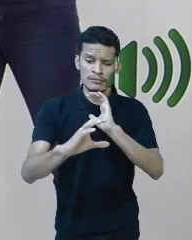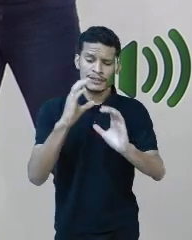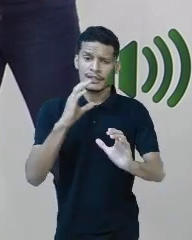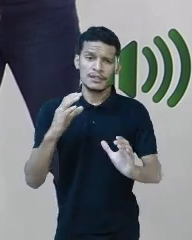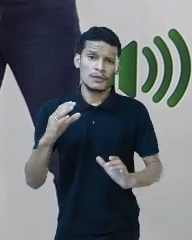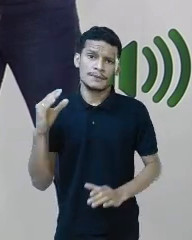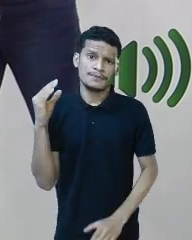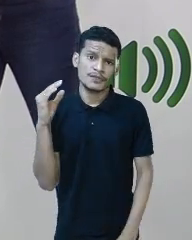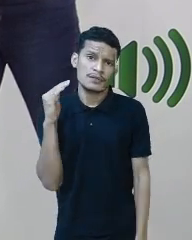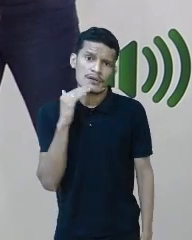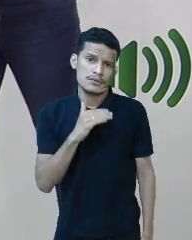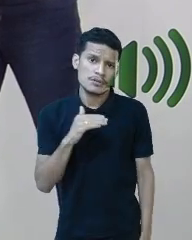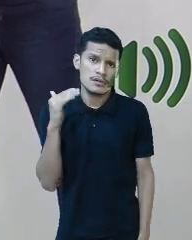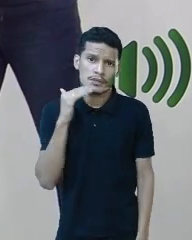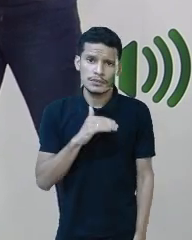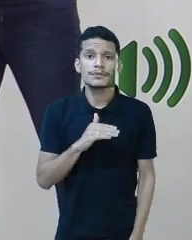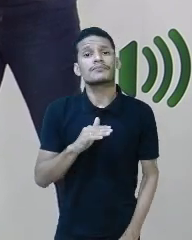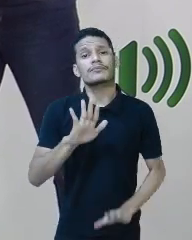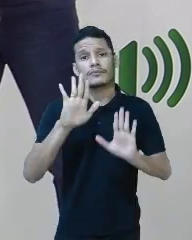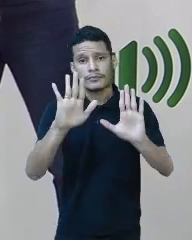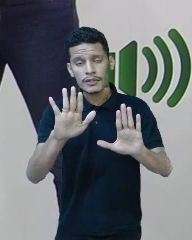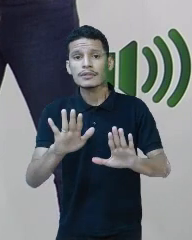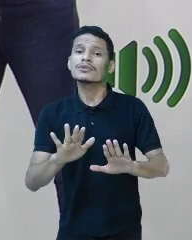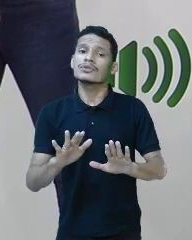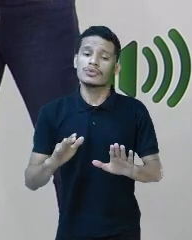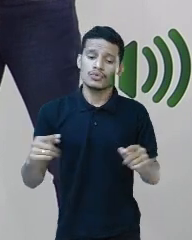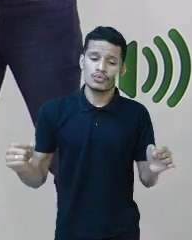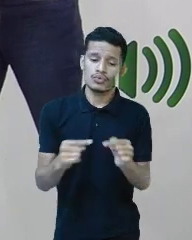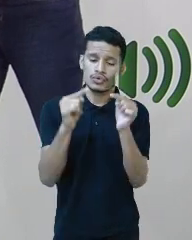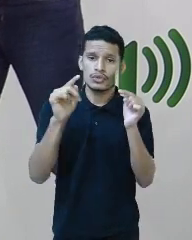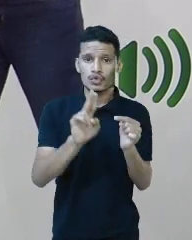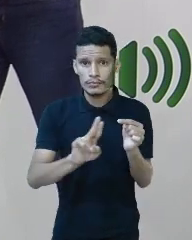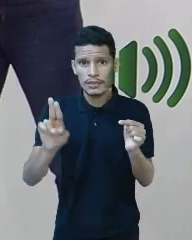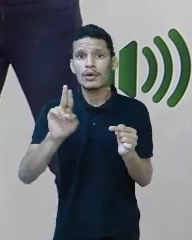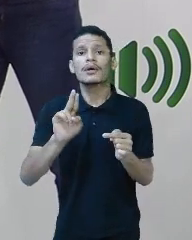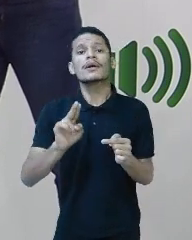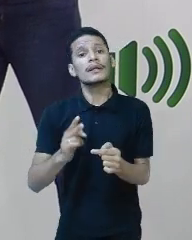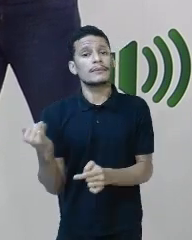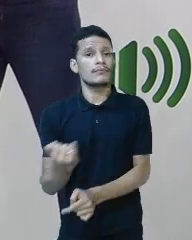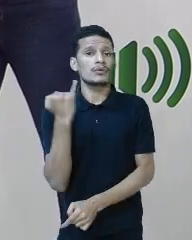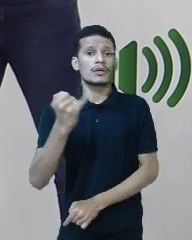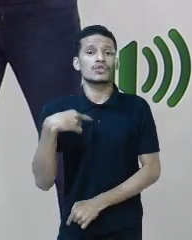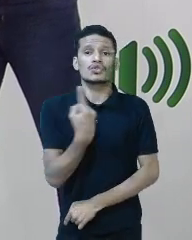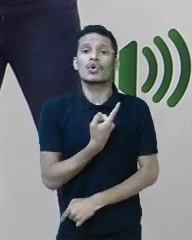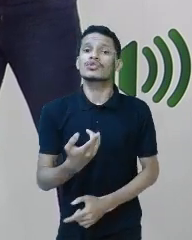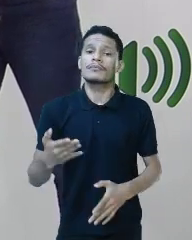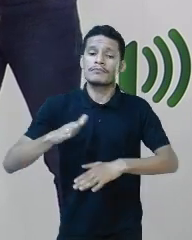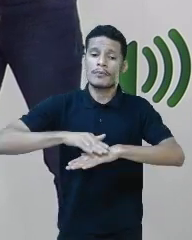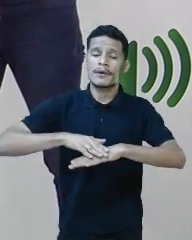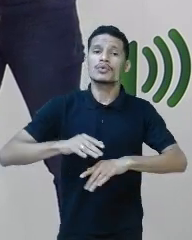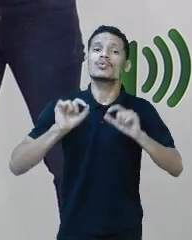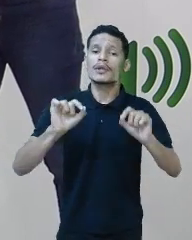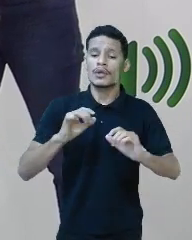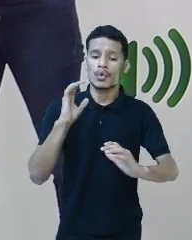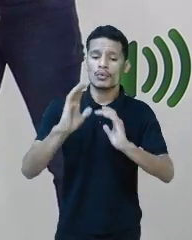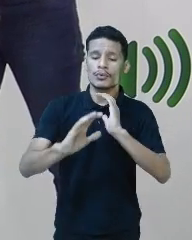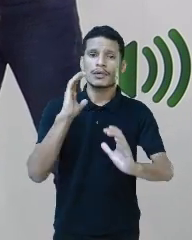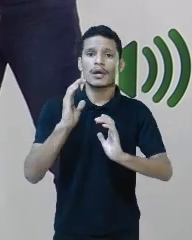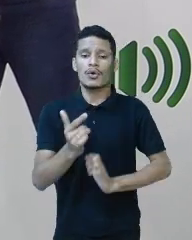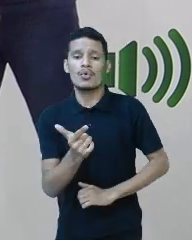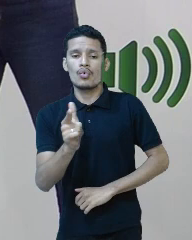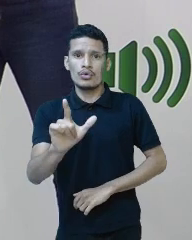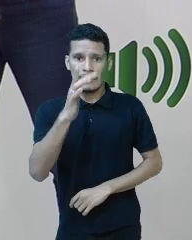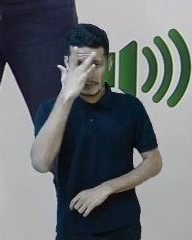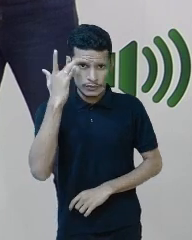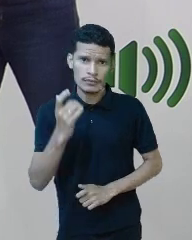concordância nominal ela é muito importante quando a gente vai, principalmente, se comunicar com o próximo. Seja através